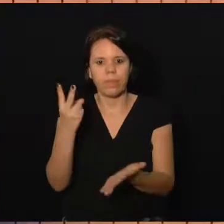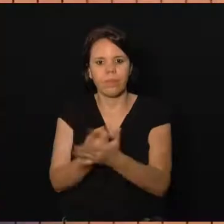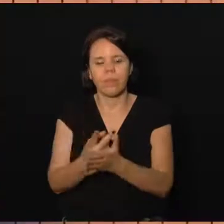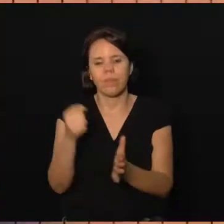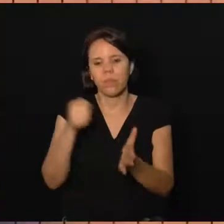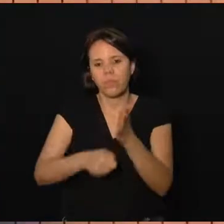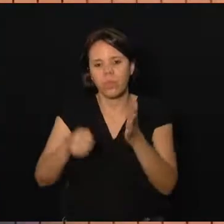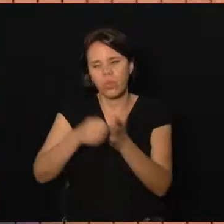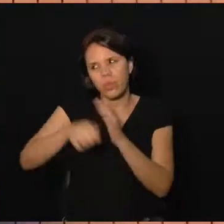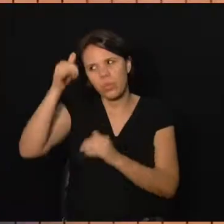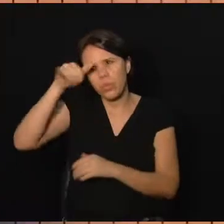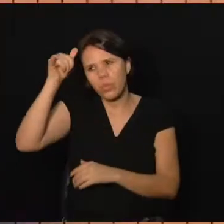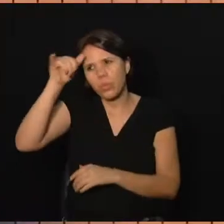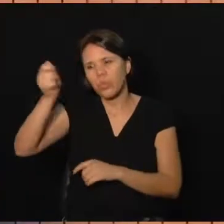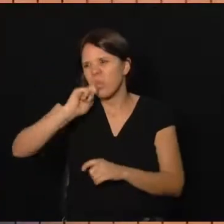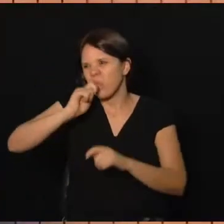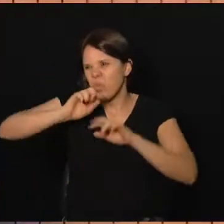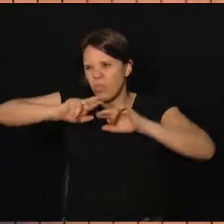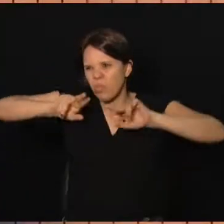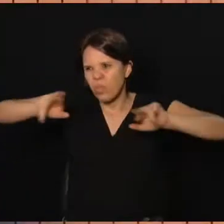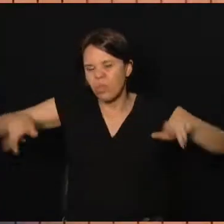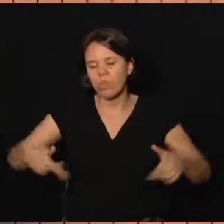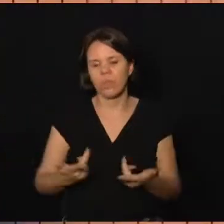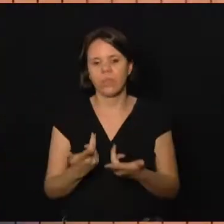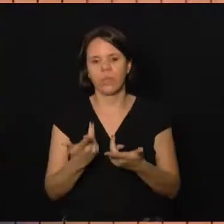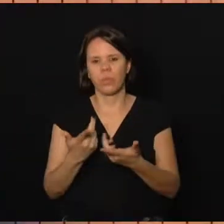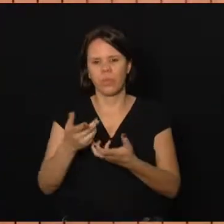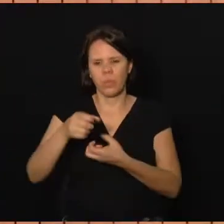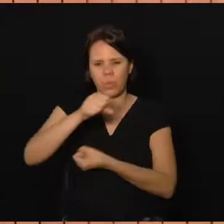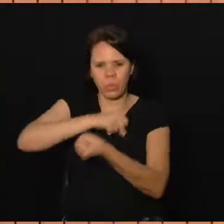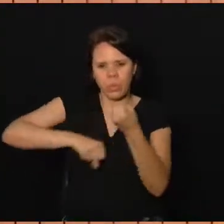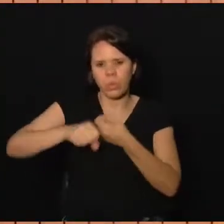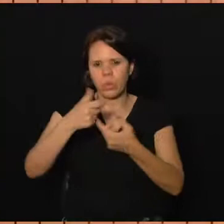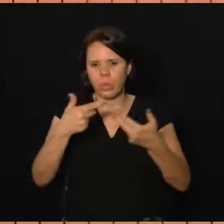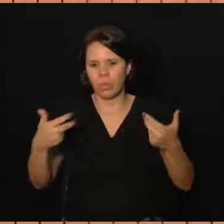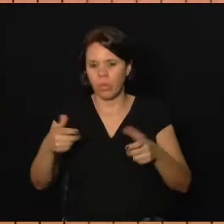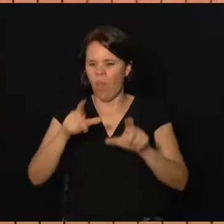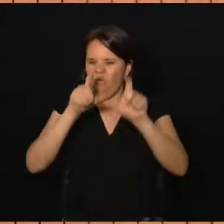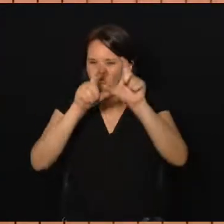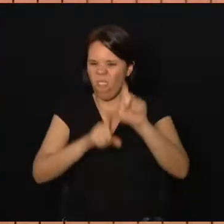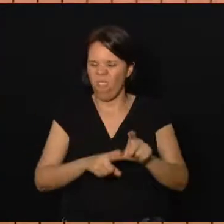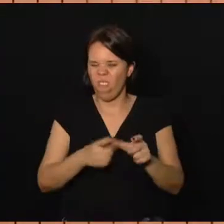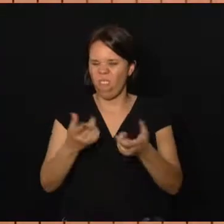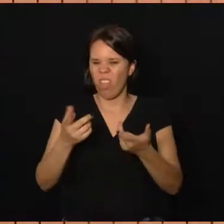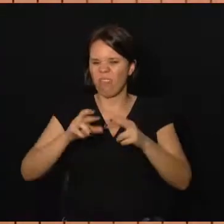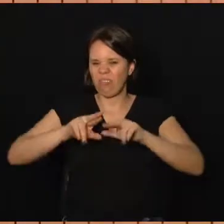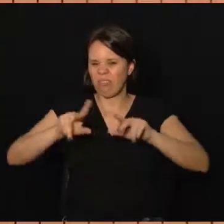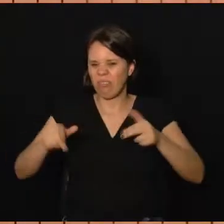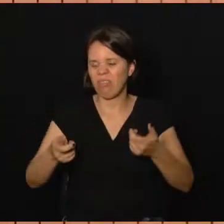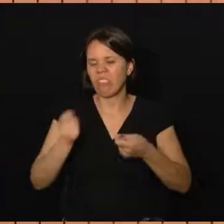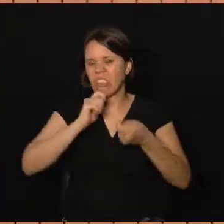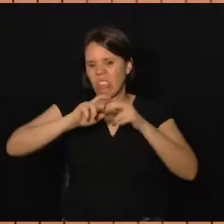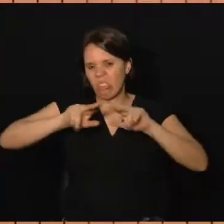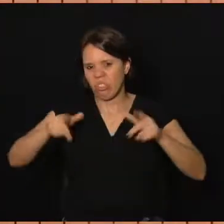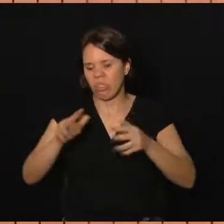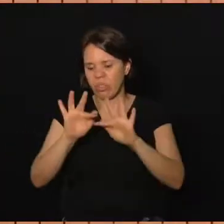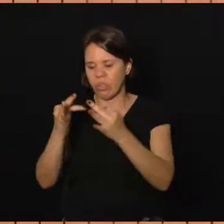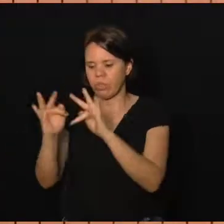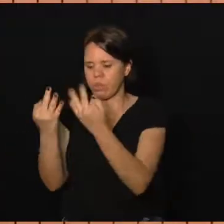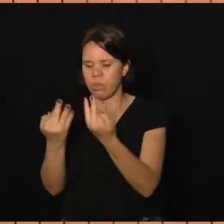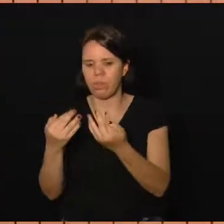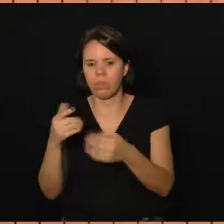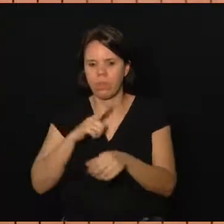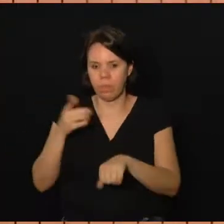de Prevenção às Drogas, que vai discutir os impactos da dependência química nas famílias. O encontro de hoje terá a participação